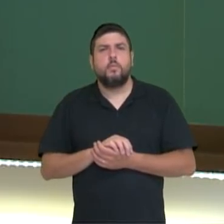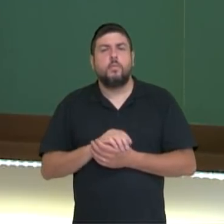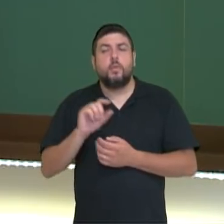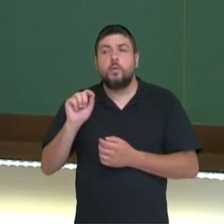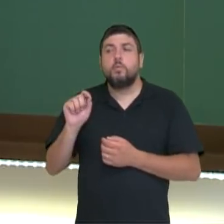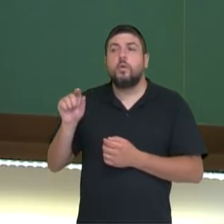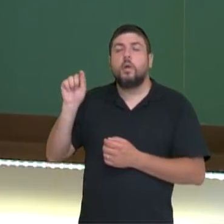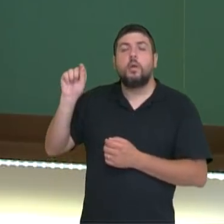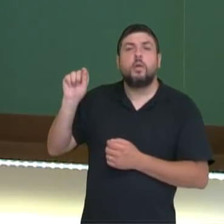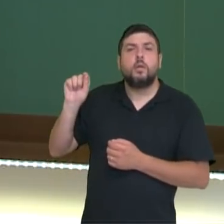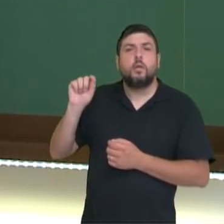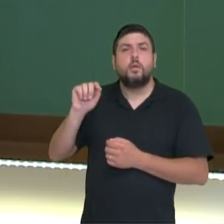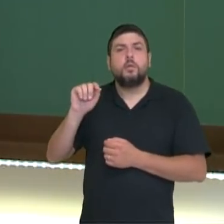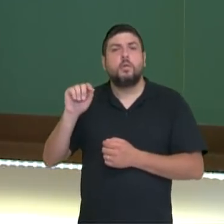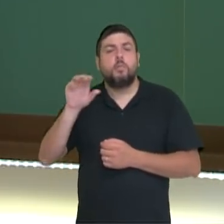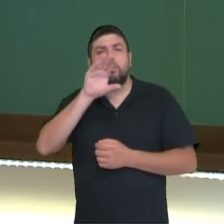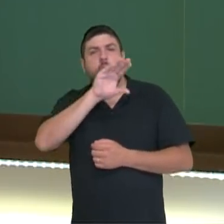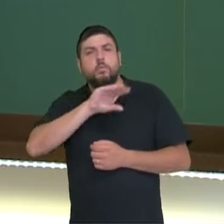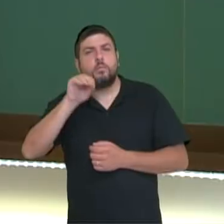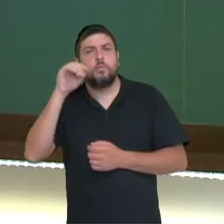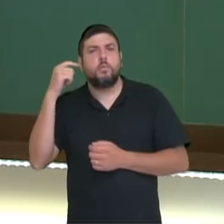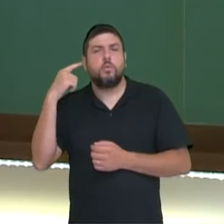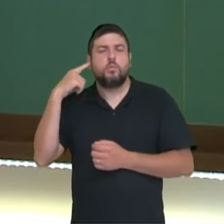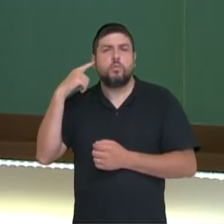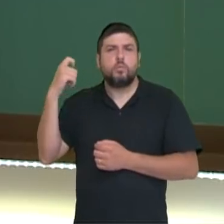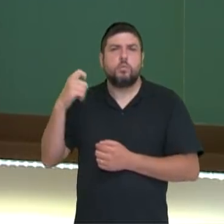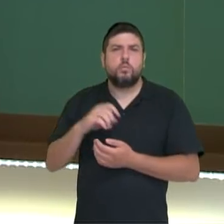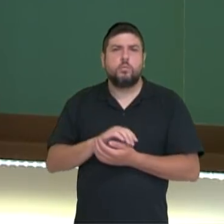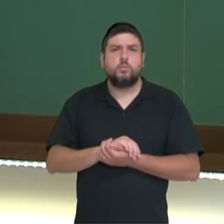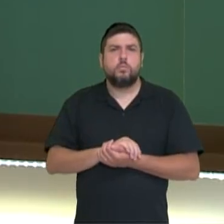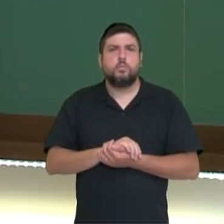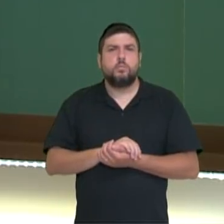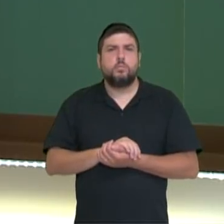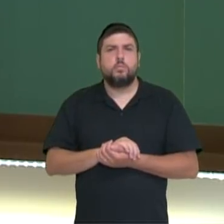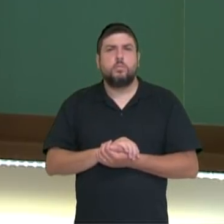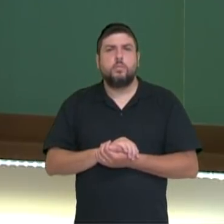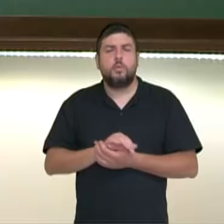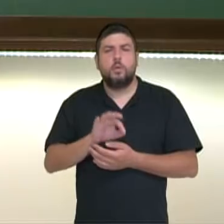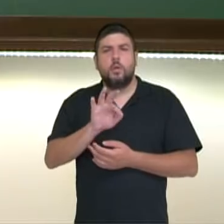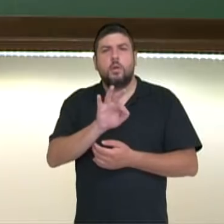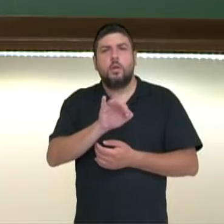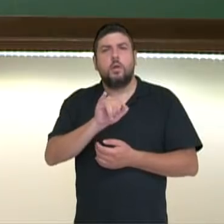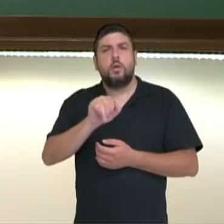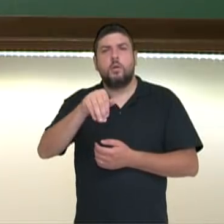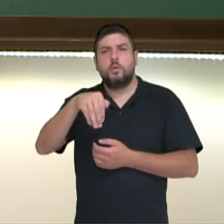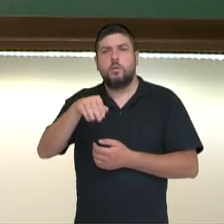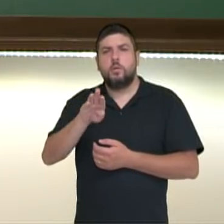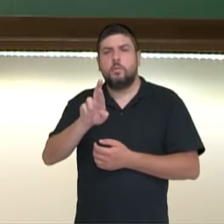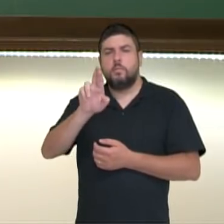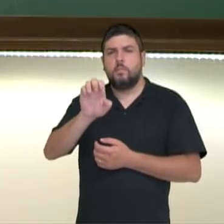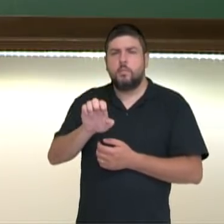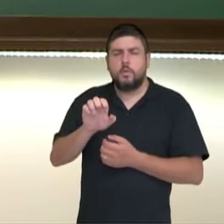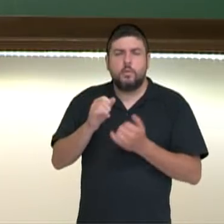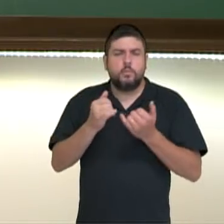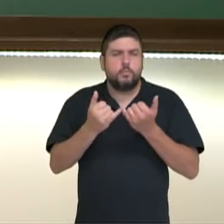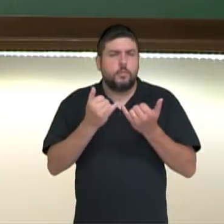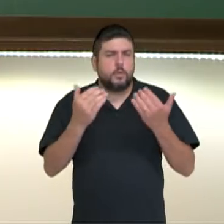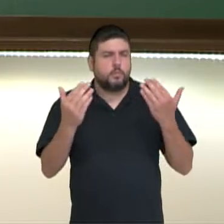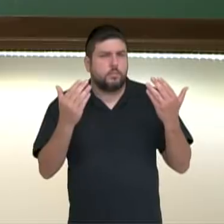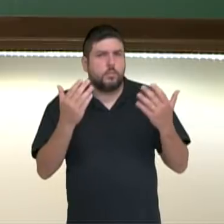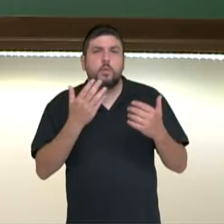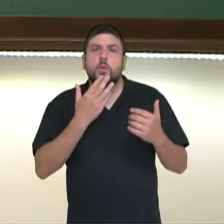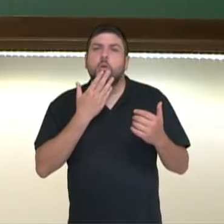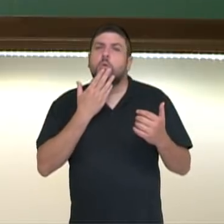quem emite o som. Nós podemos dizer que o timbre é a cor de um som.